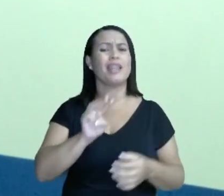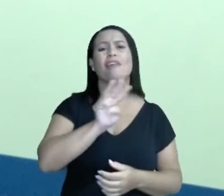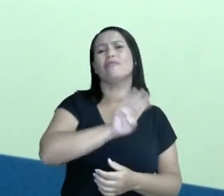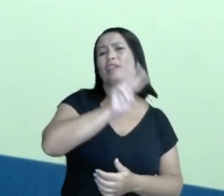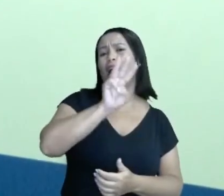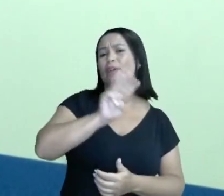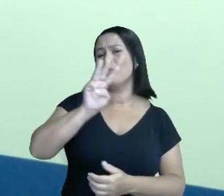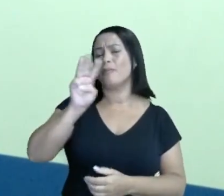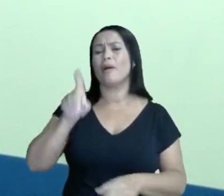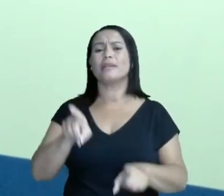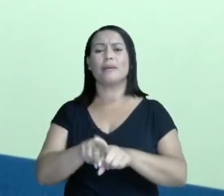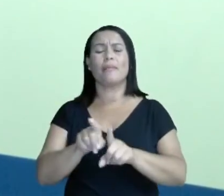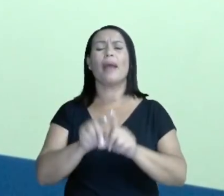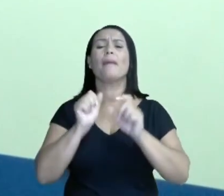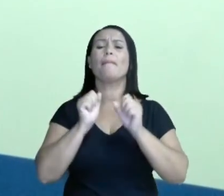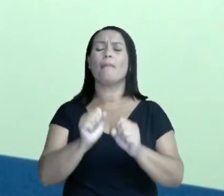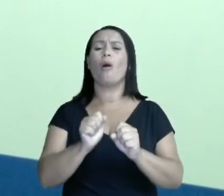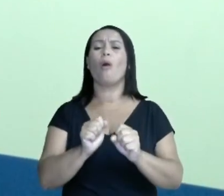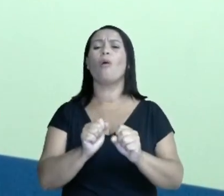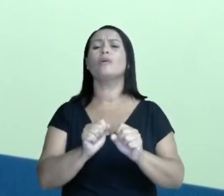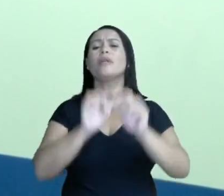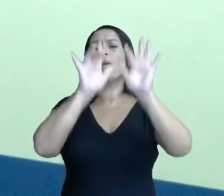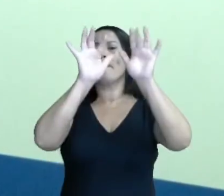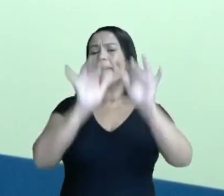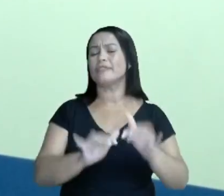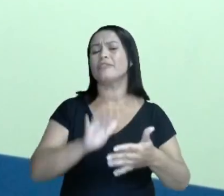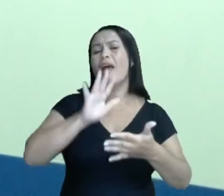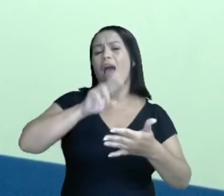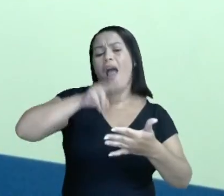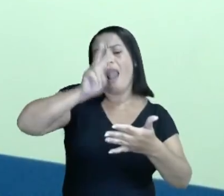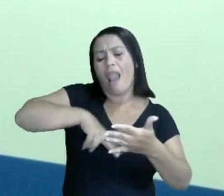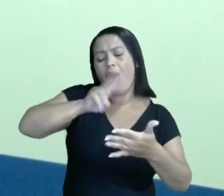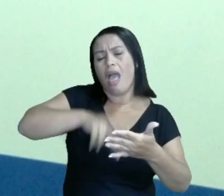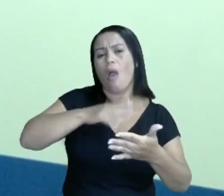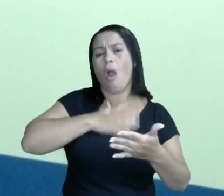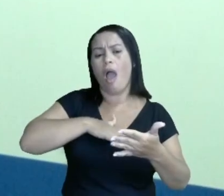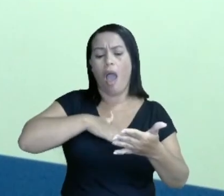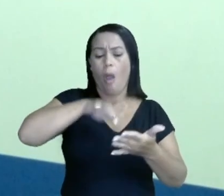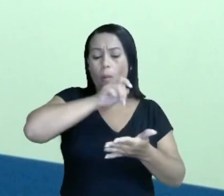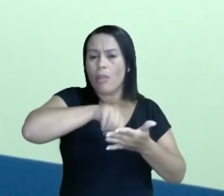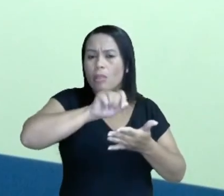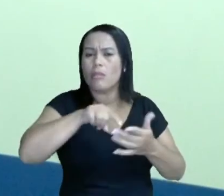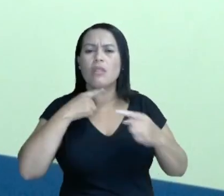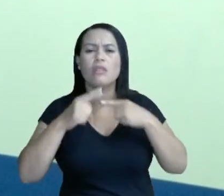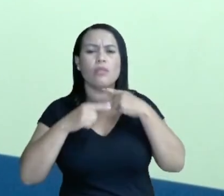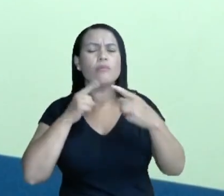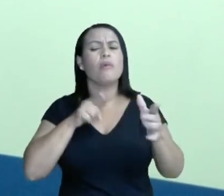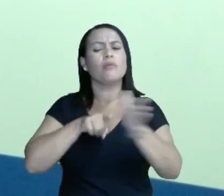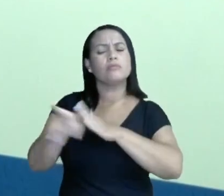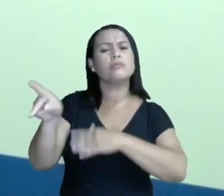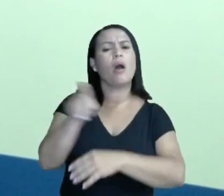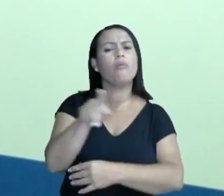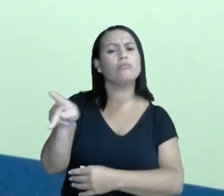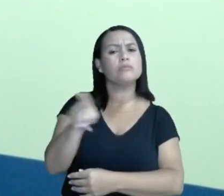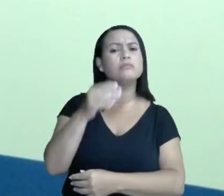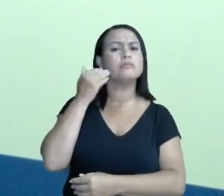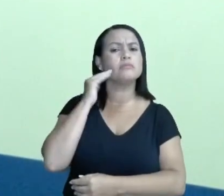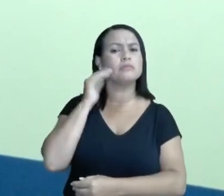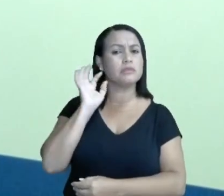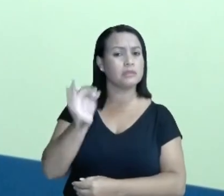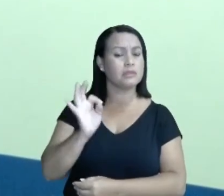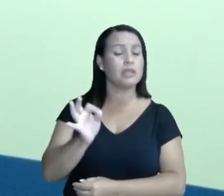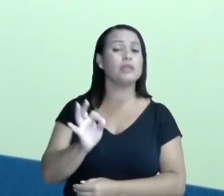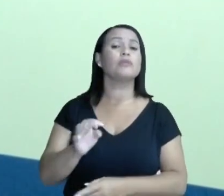no blog. Então, vocês podem ir lá, baixar, ler com calma, anotar as dúvidas de vocês, perguntarem ao professor, tá